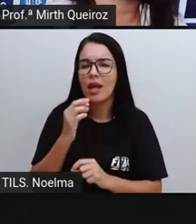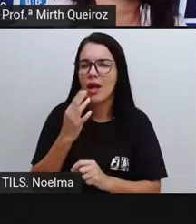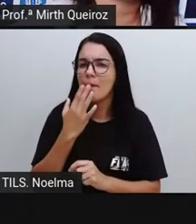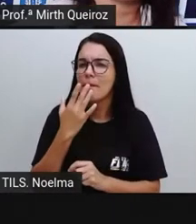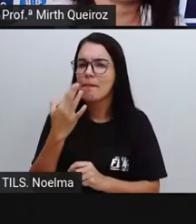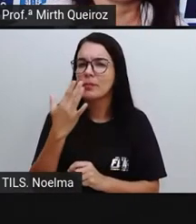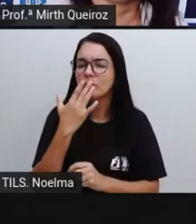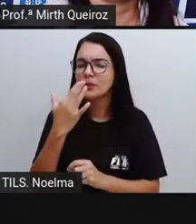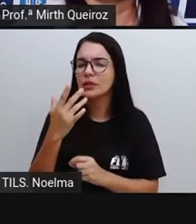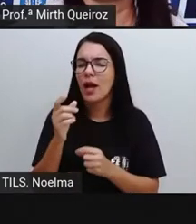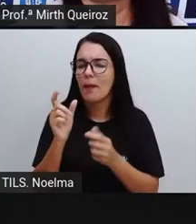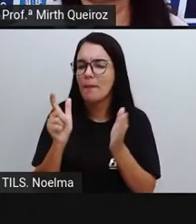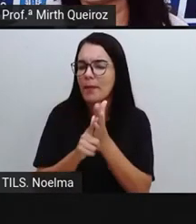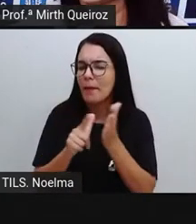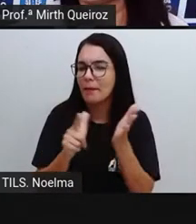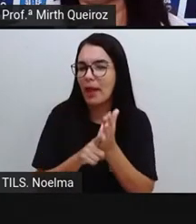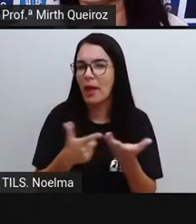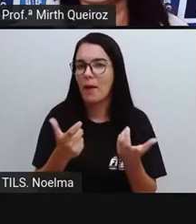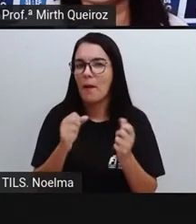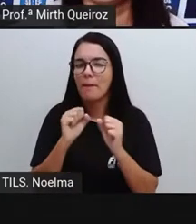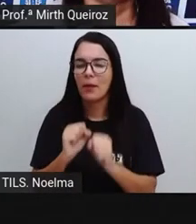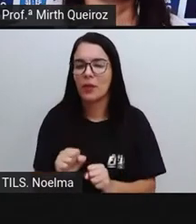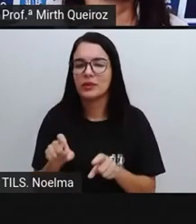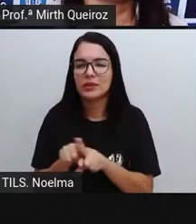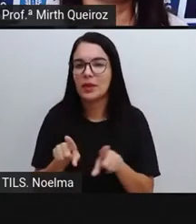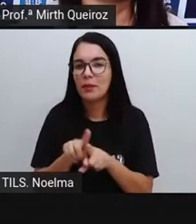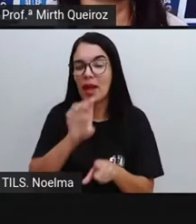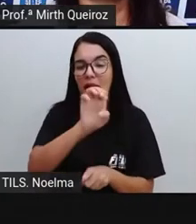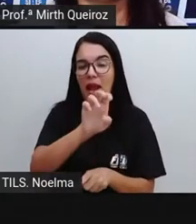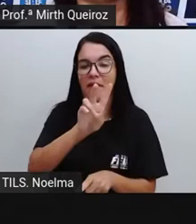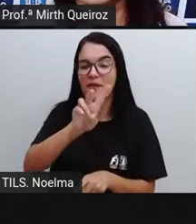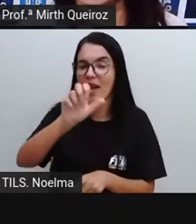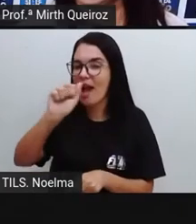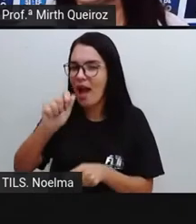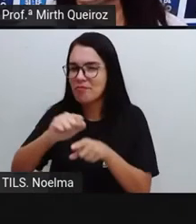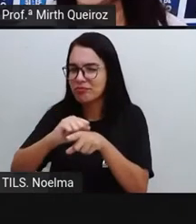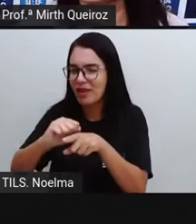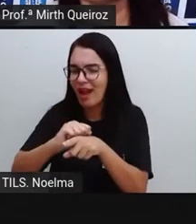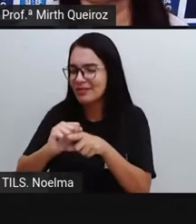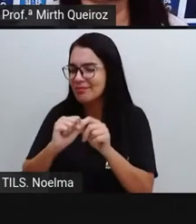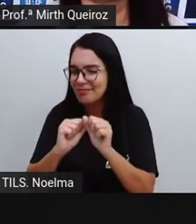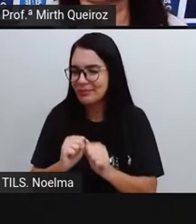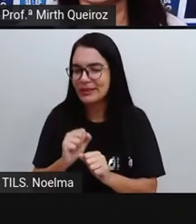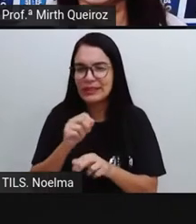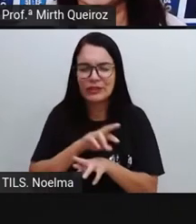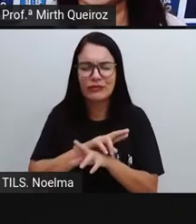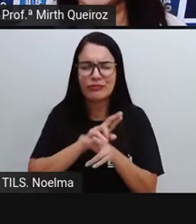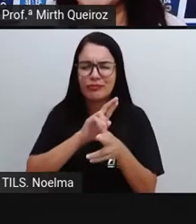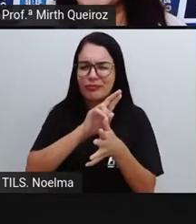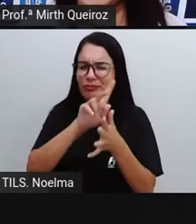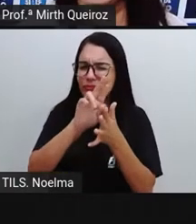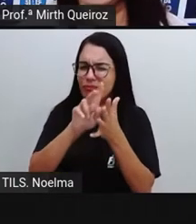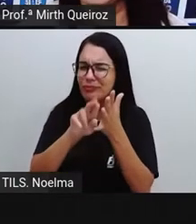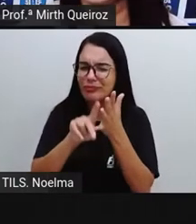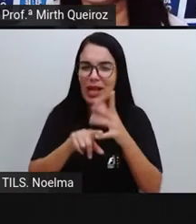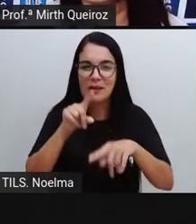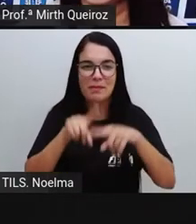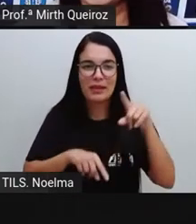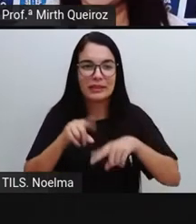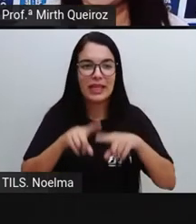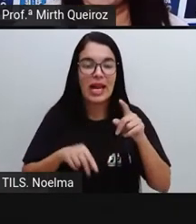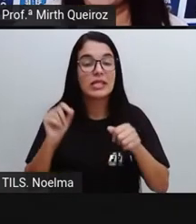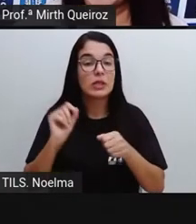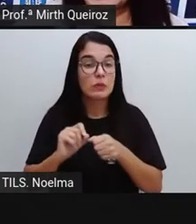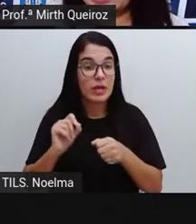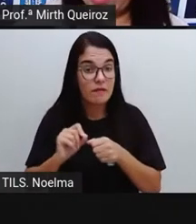podemos utilizar pedacinhos de EVA, nós podemos utilizar diversos outros materiais aí para